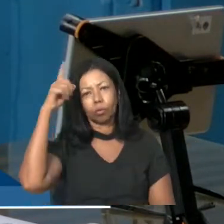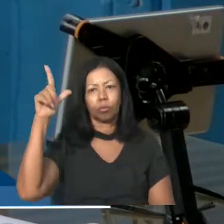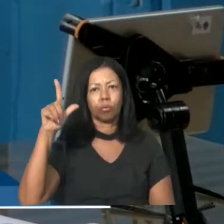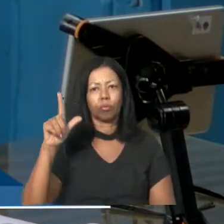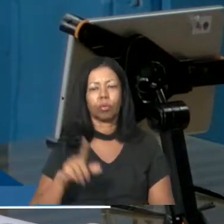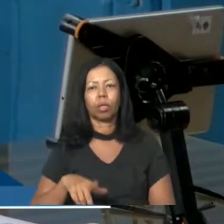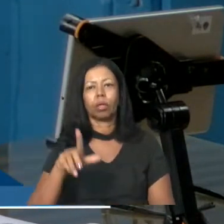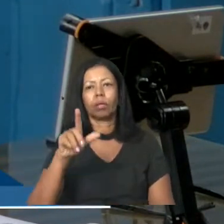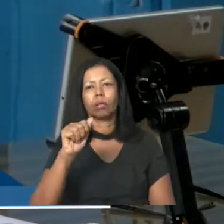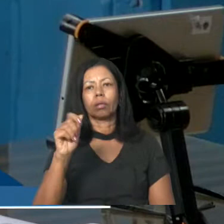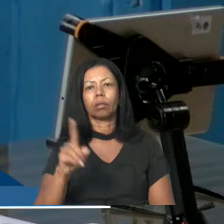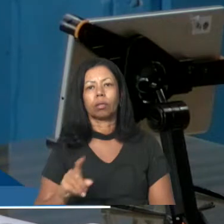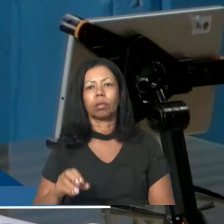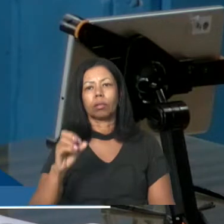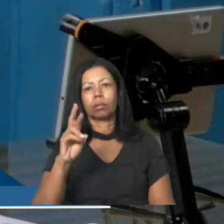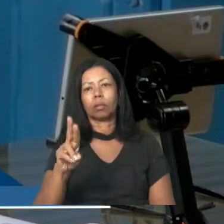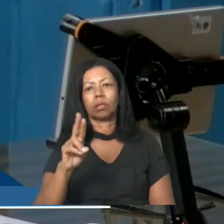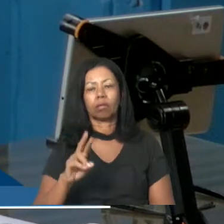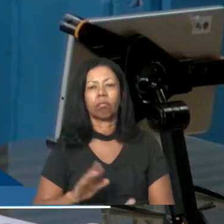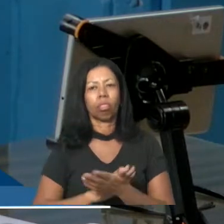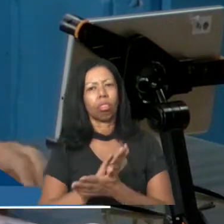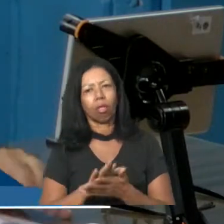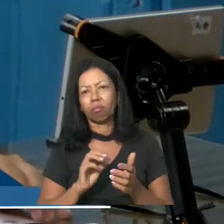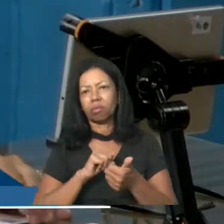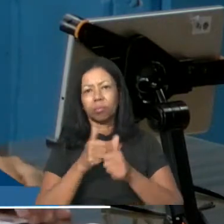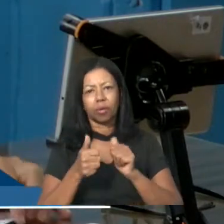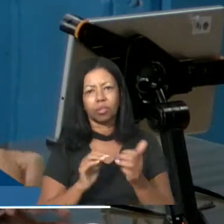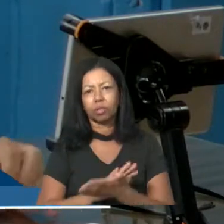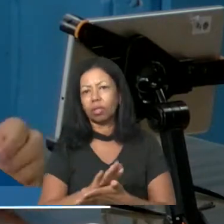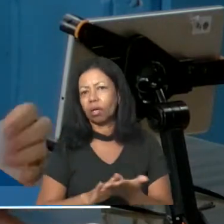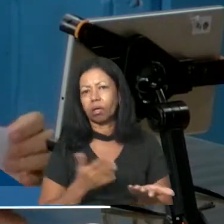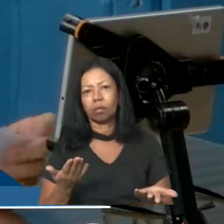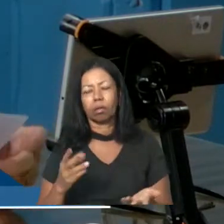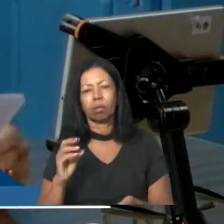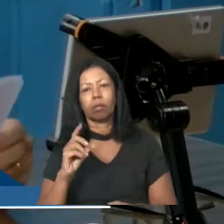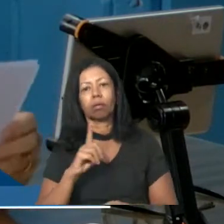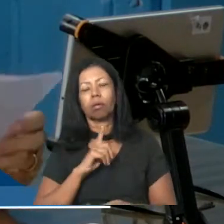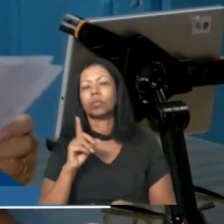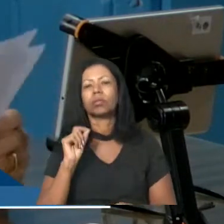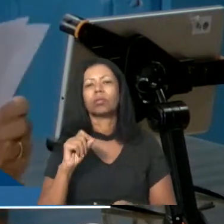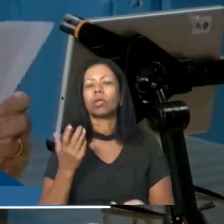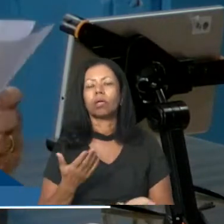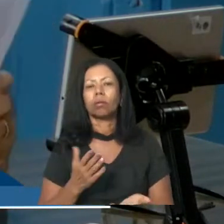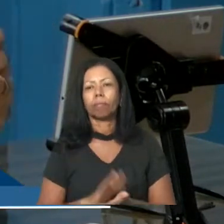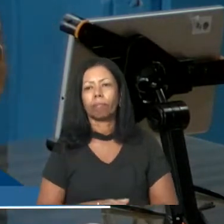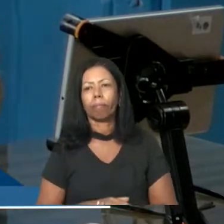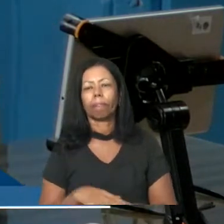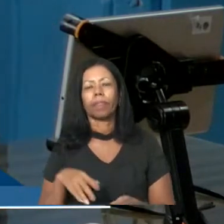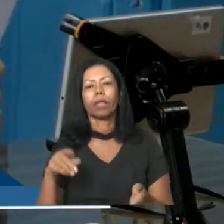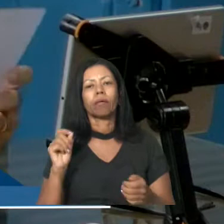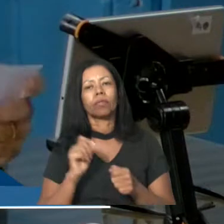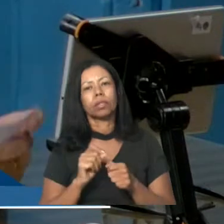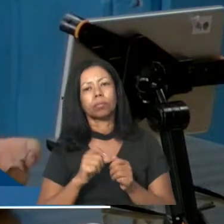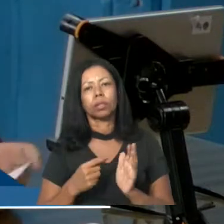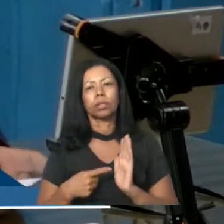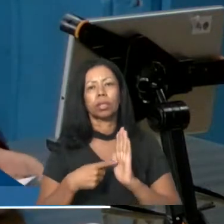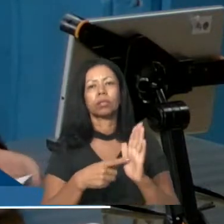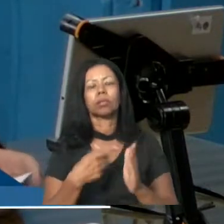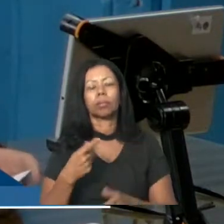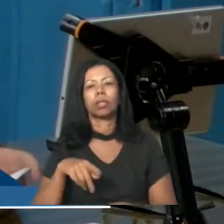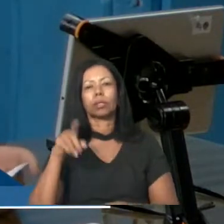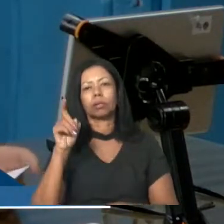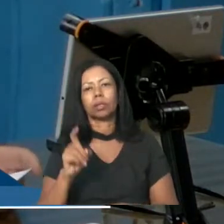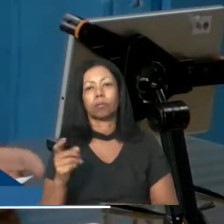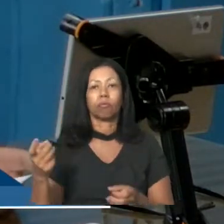a gente não tem esporte. O que nós temos? Um absurdo. Fizemos diversas indicações para que ali volte a